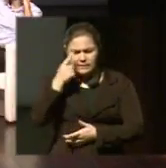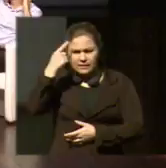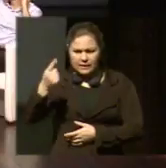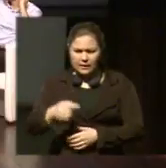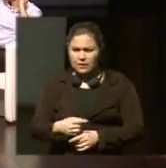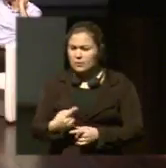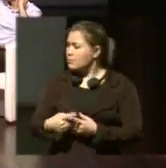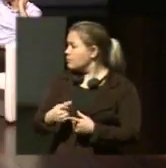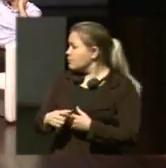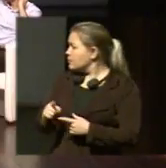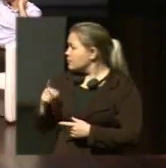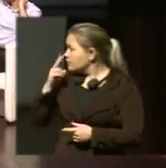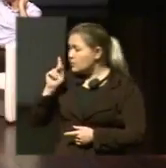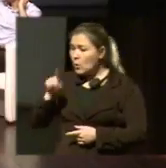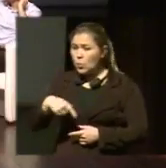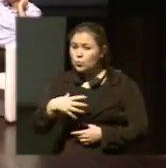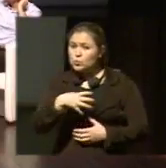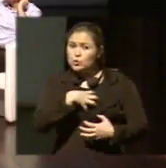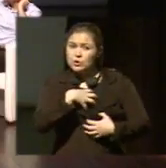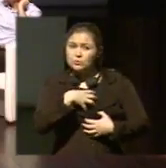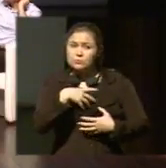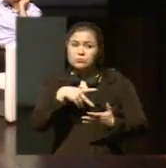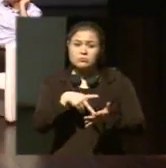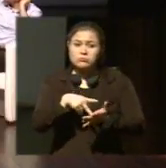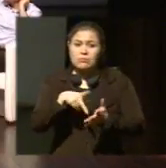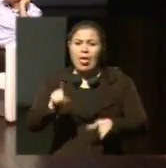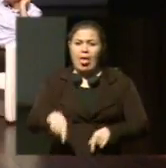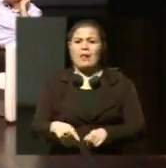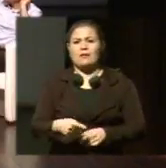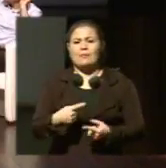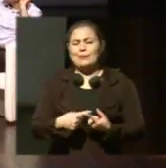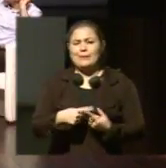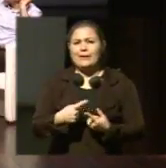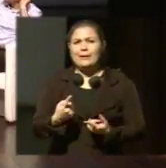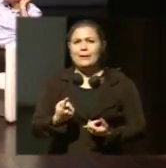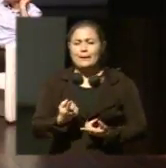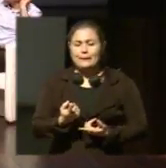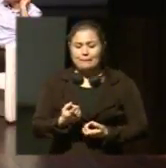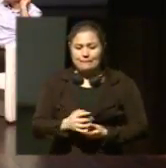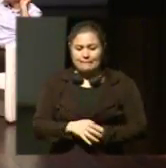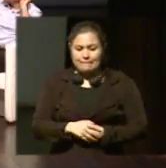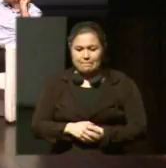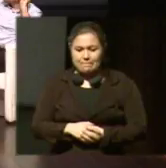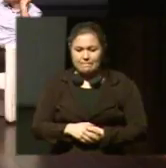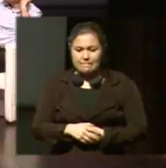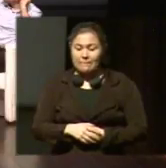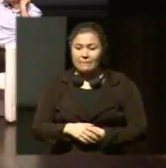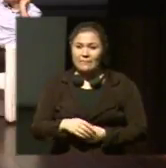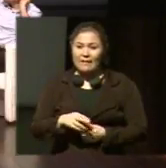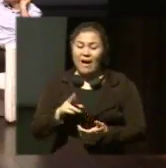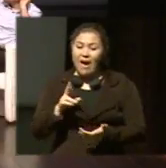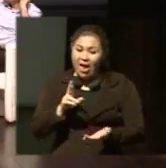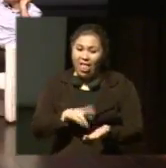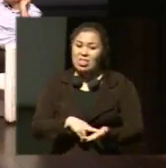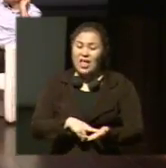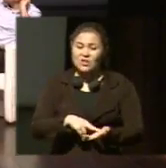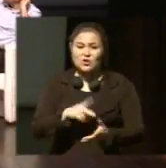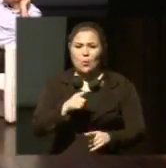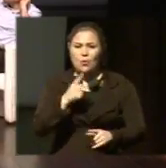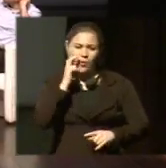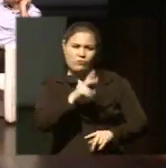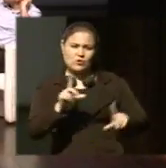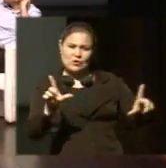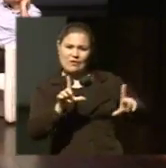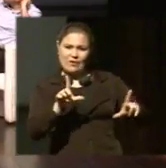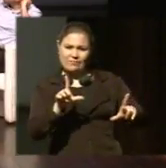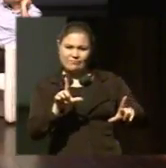Por causa que não é o jeito que realmente é. Por causa que a realidade não é o que tu vê na TV a maioria das